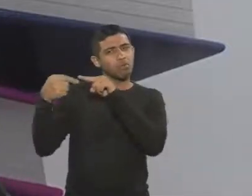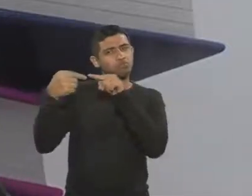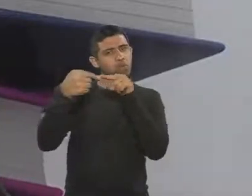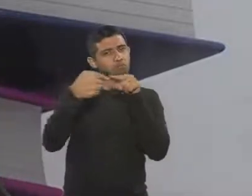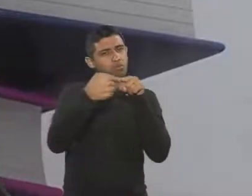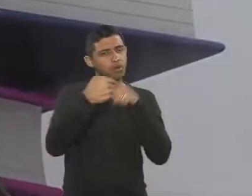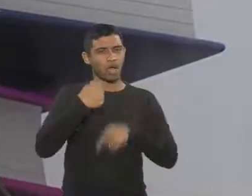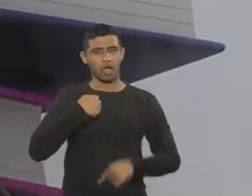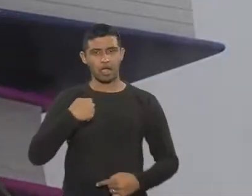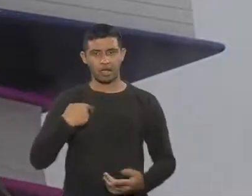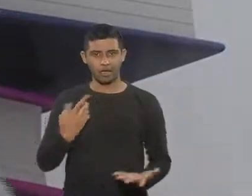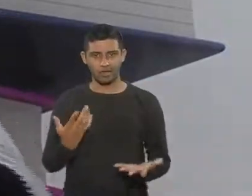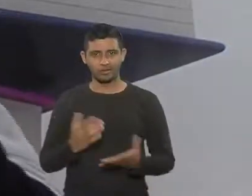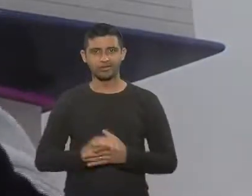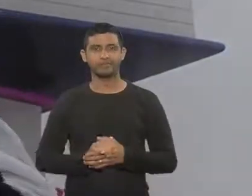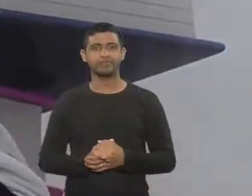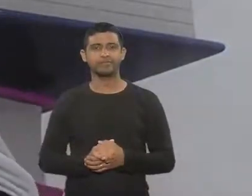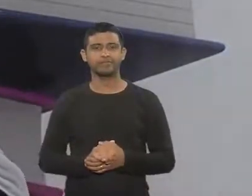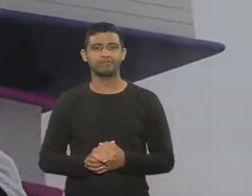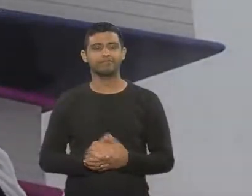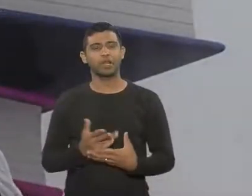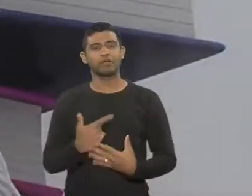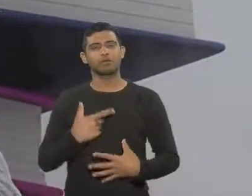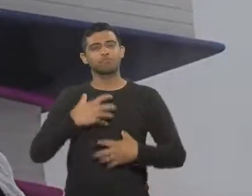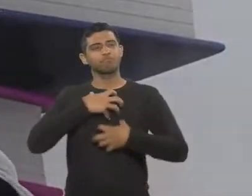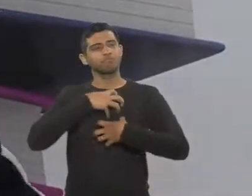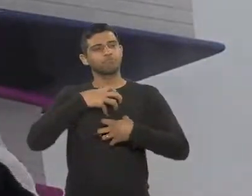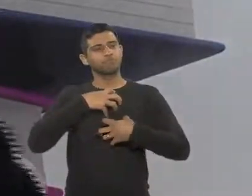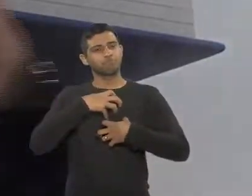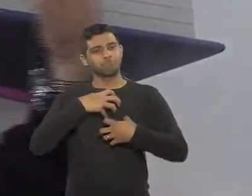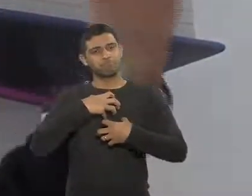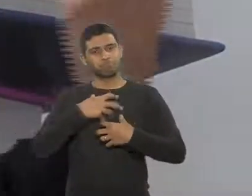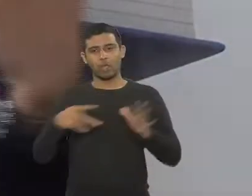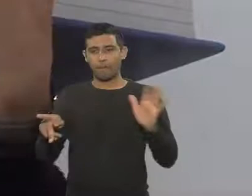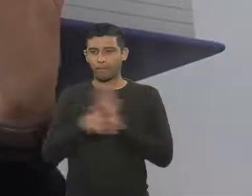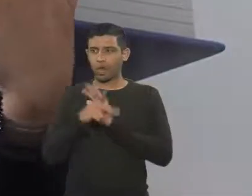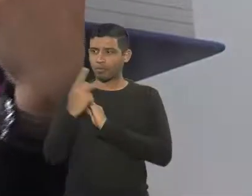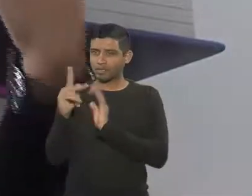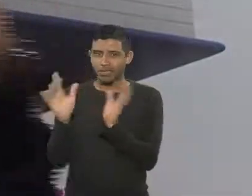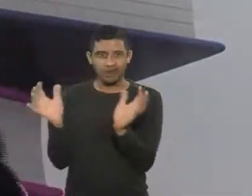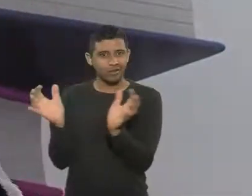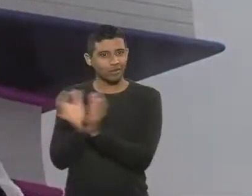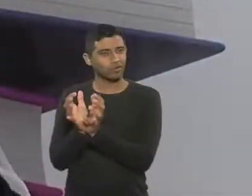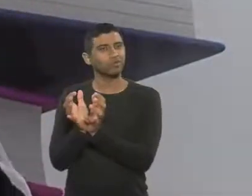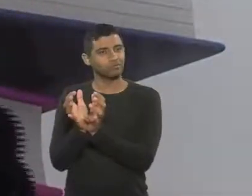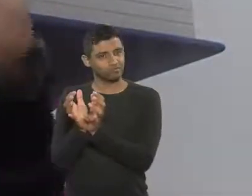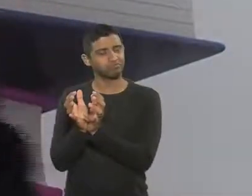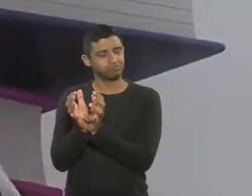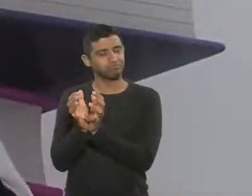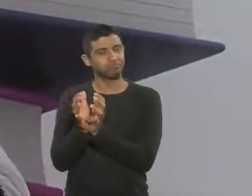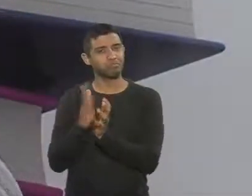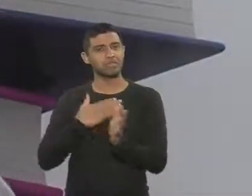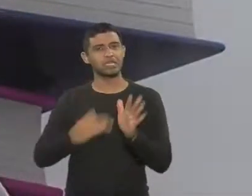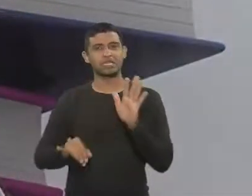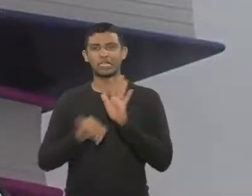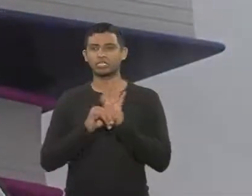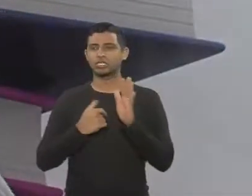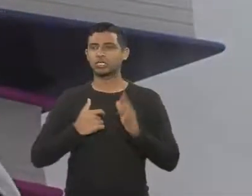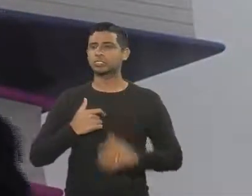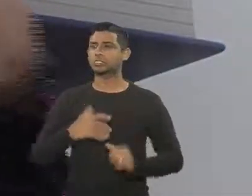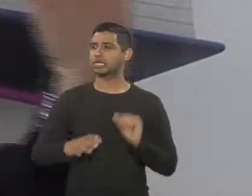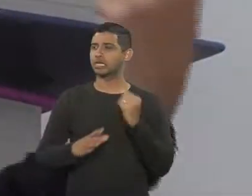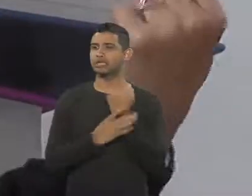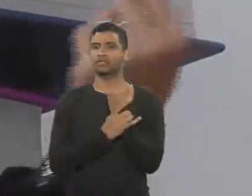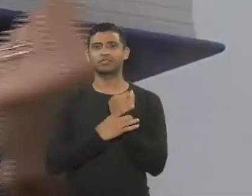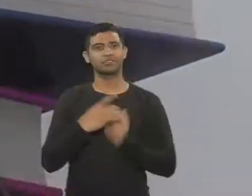desse sistema de crenças. Então, eu tenho uma sensação de pertencimento com esse grupo. Eu me sinto... A minha identidade está